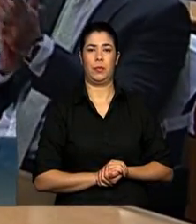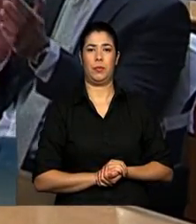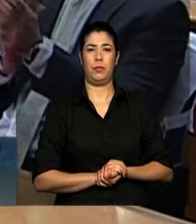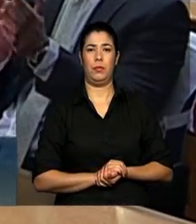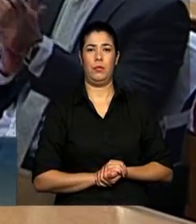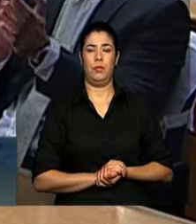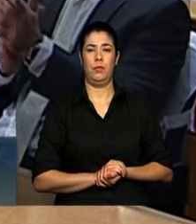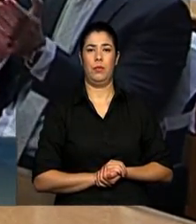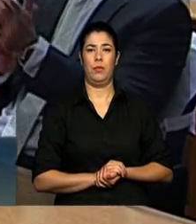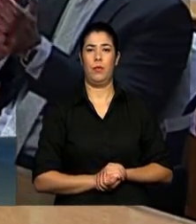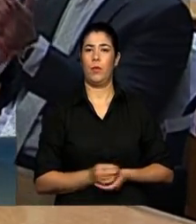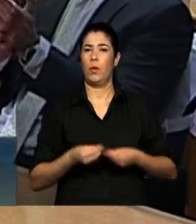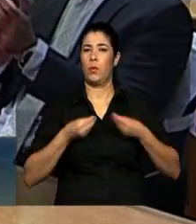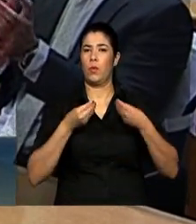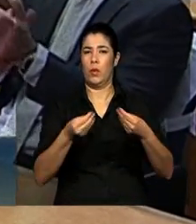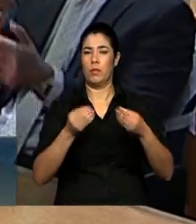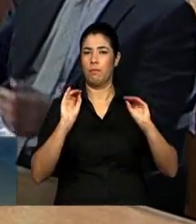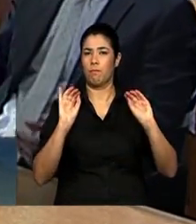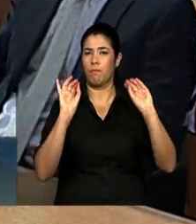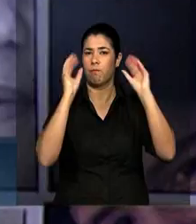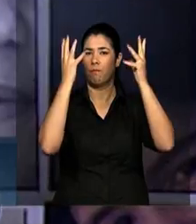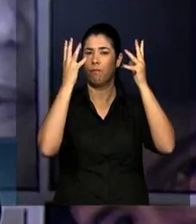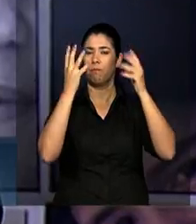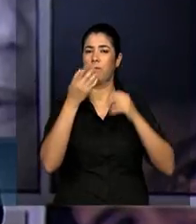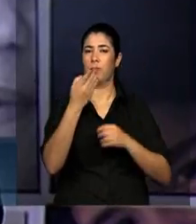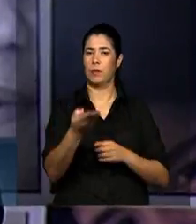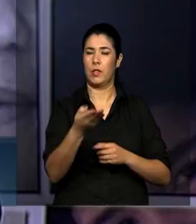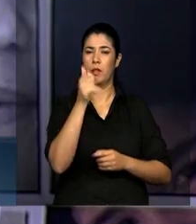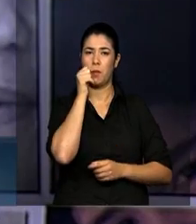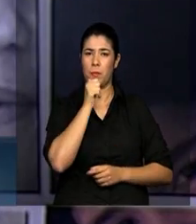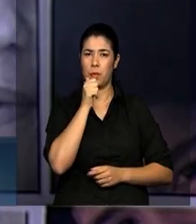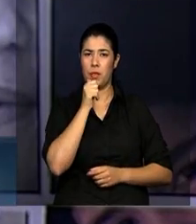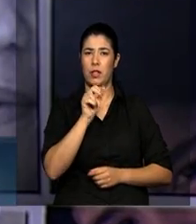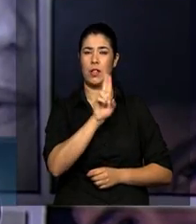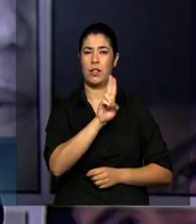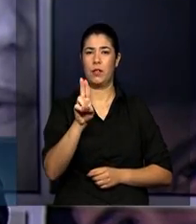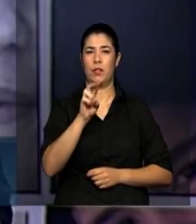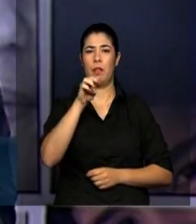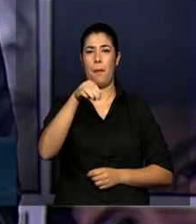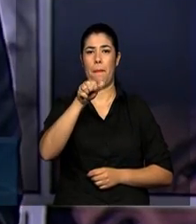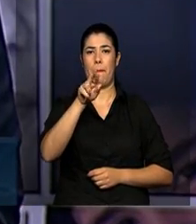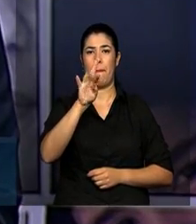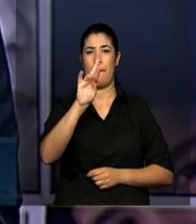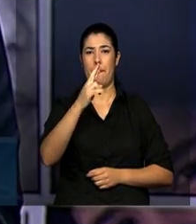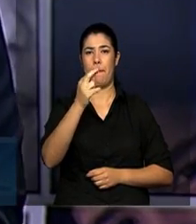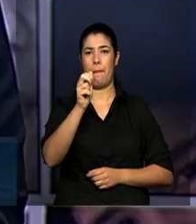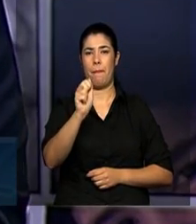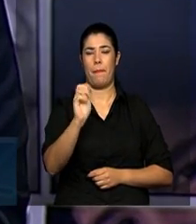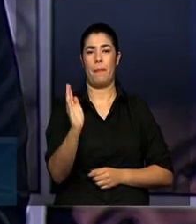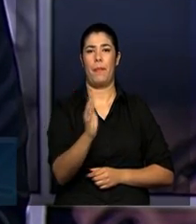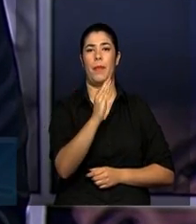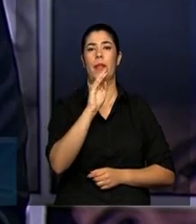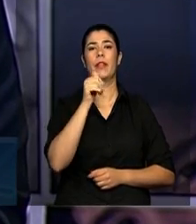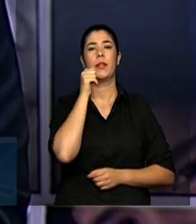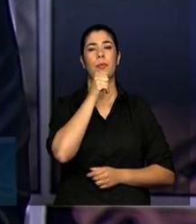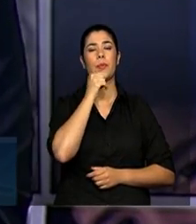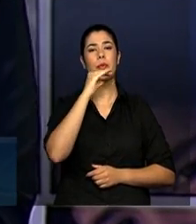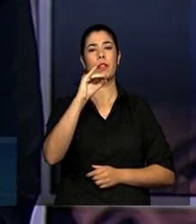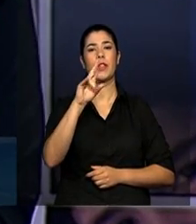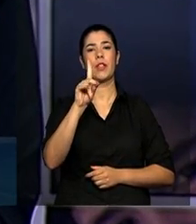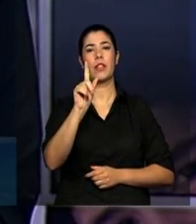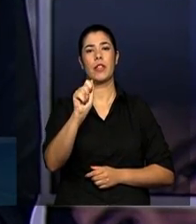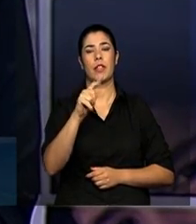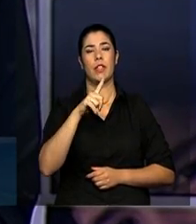Eu acredito a você e a Marta, duas teimosas, não é? Nesse assunto,